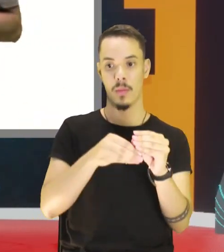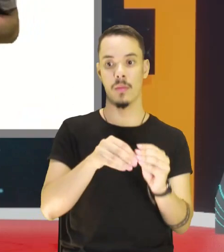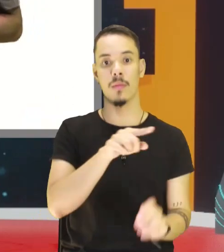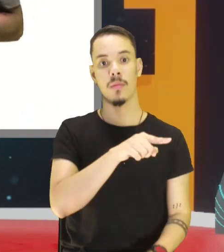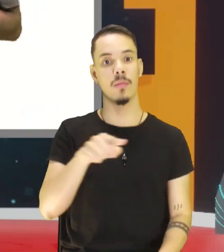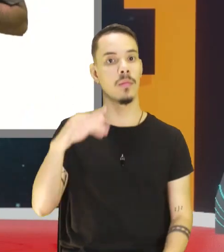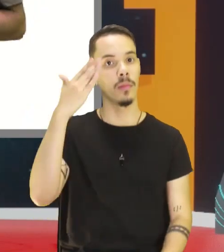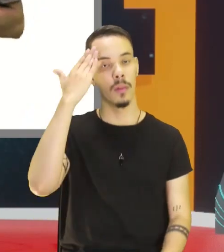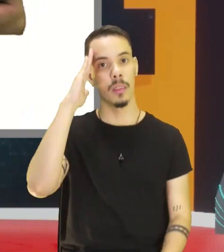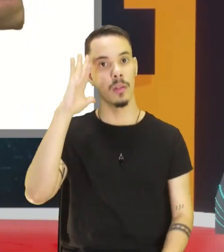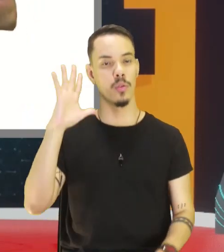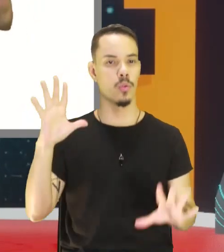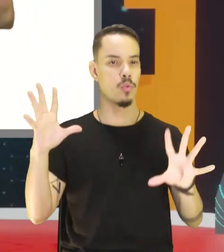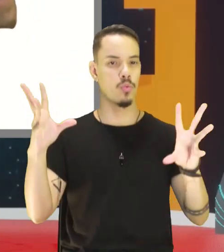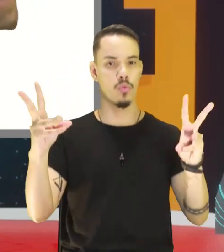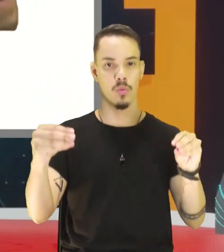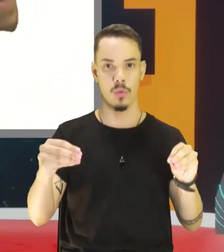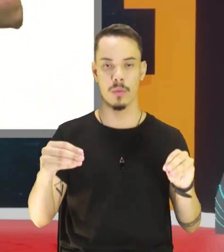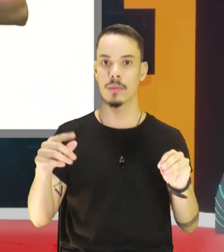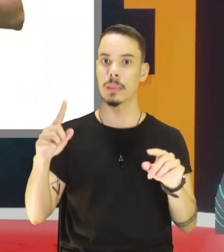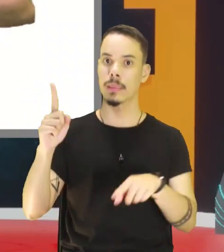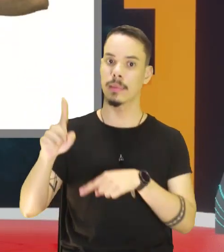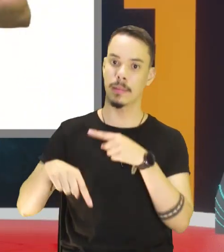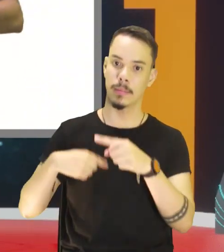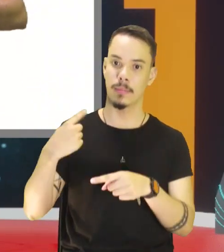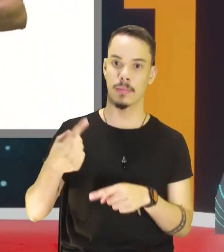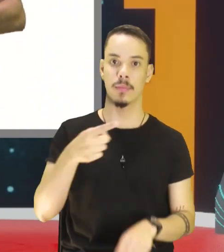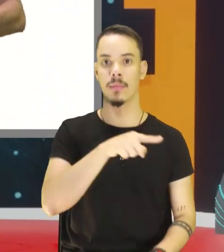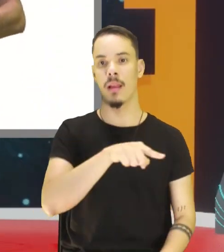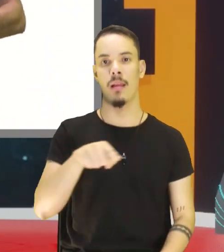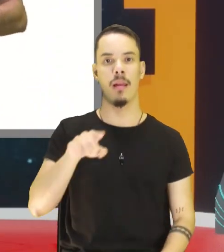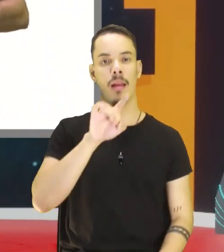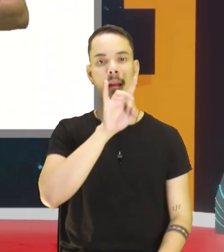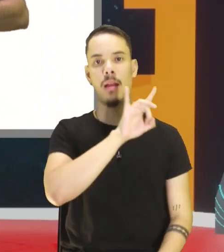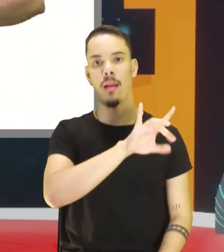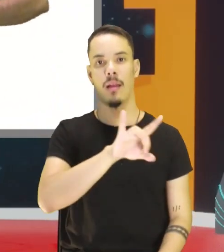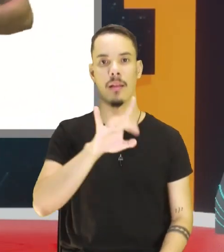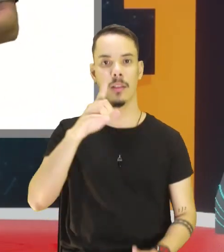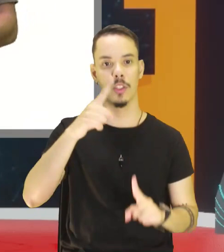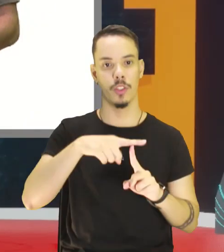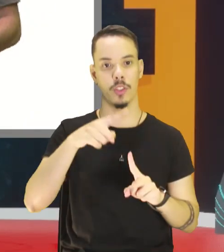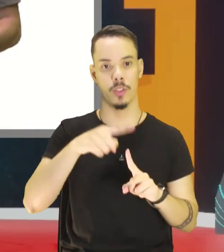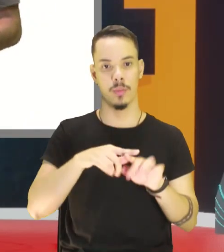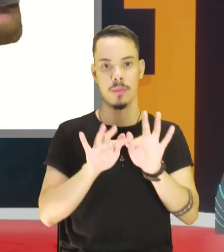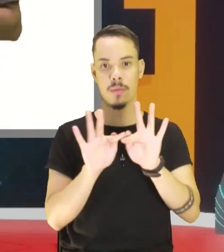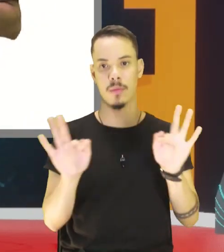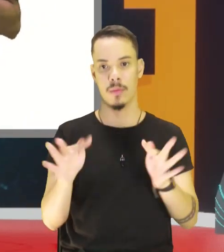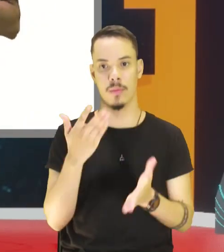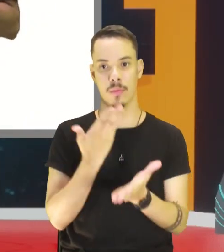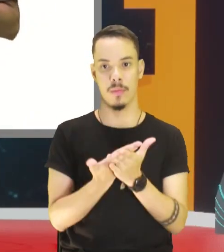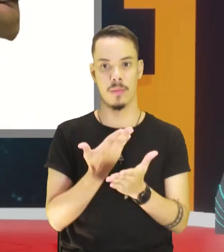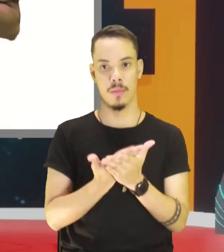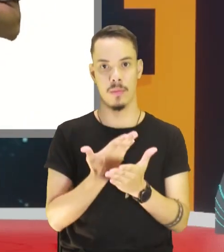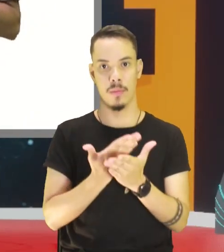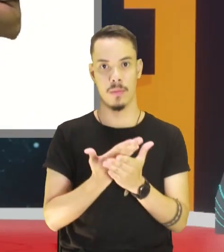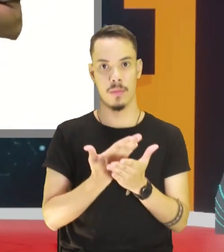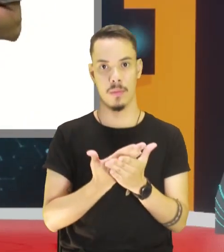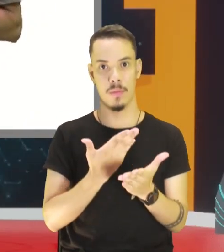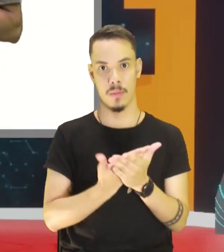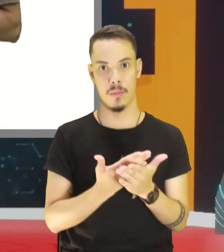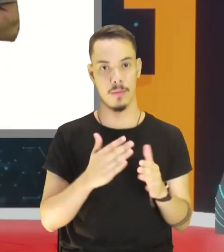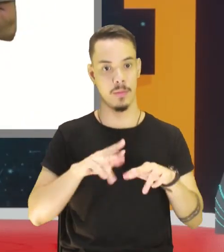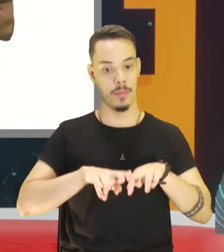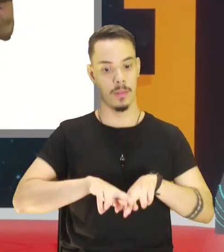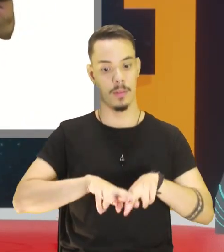que vem de função, aí depois vamos trabalhar cada tipo de função em aulas separadas. Mas agora,